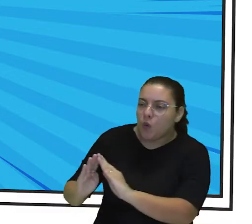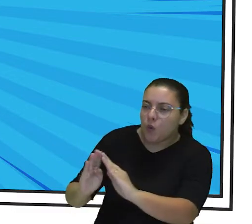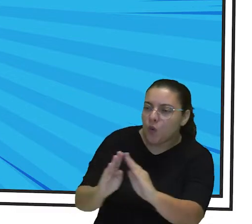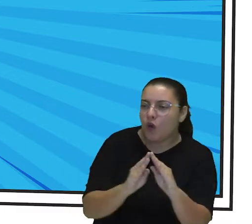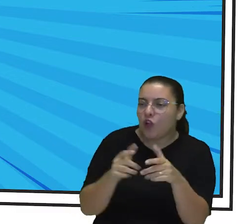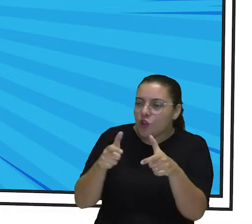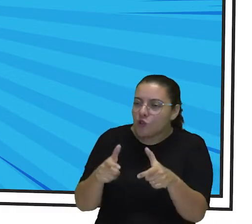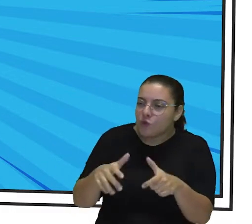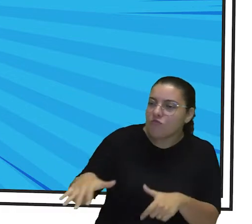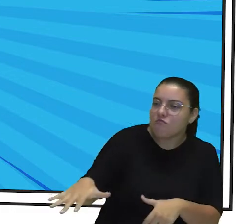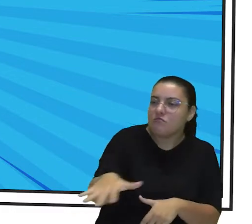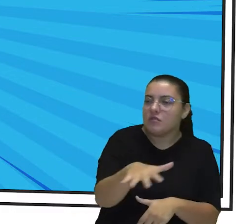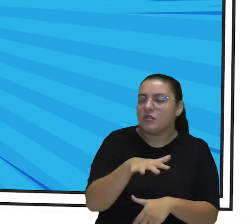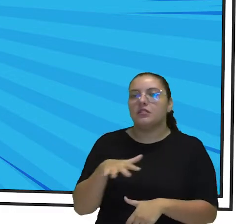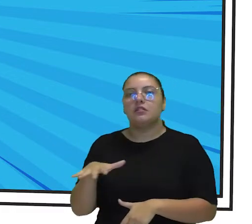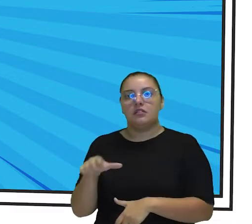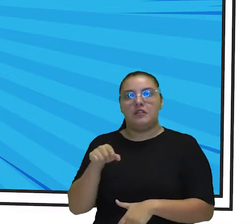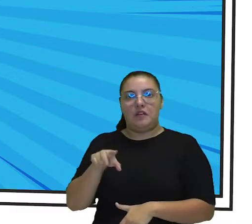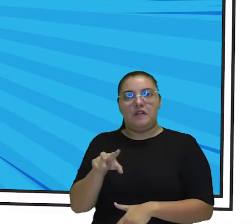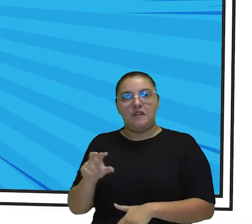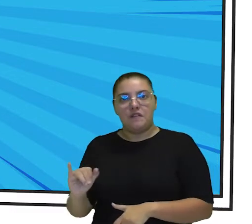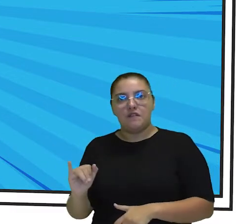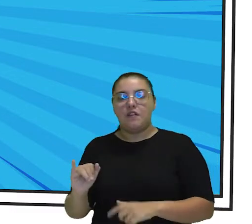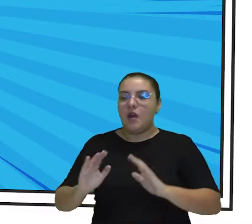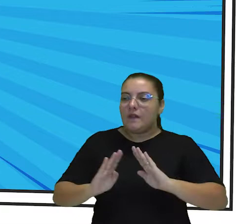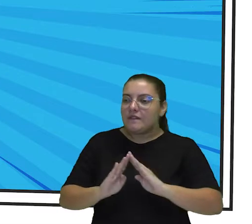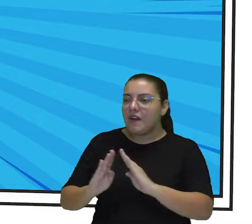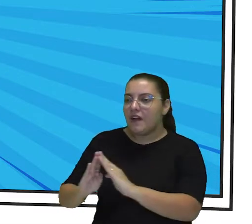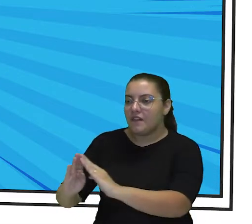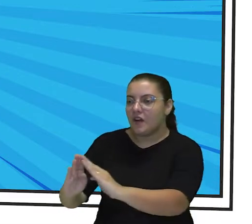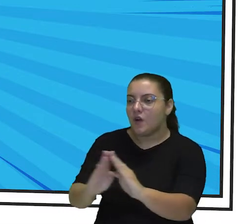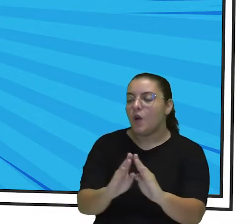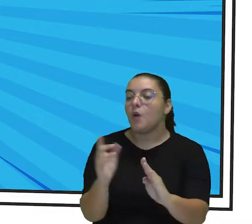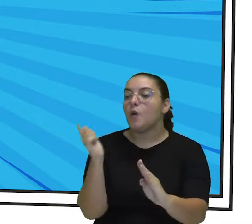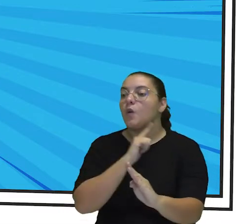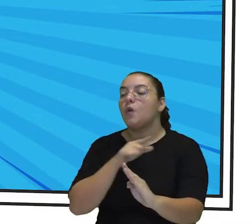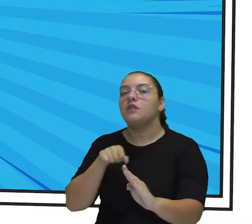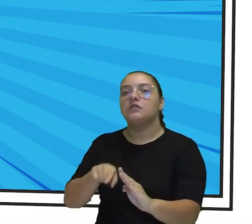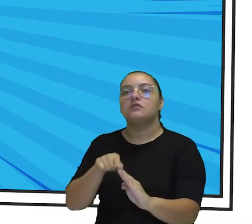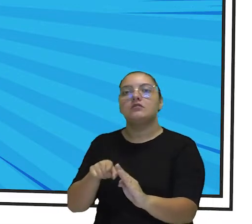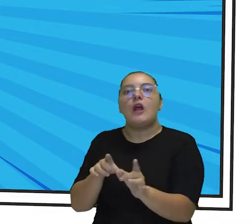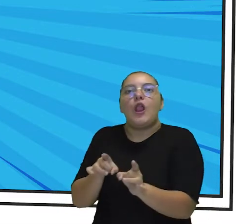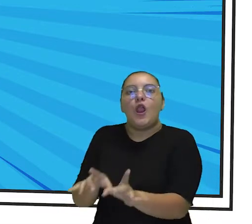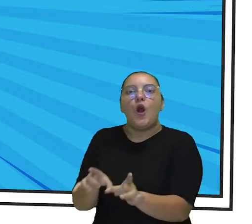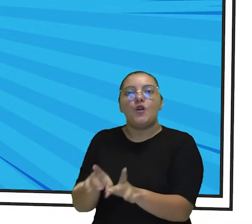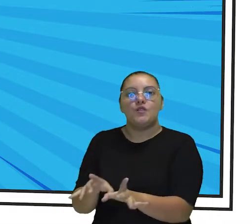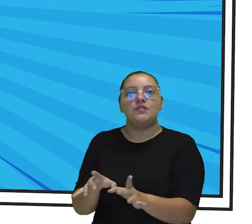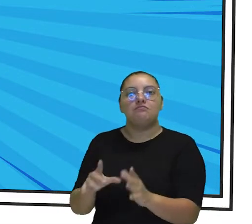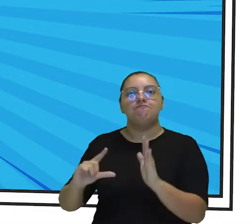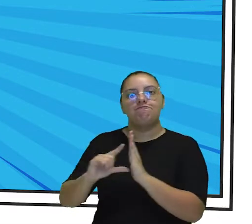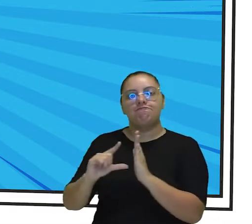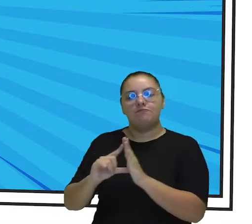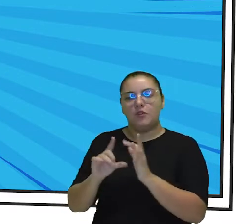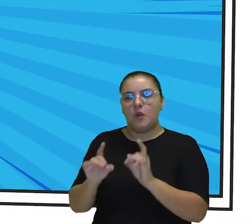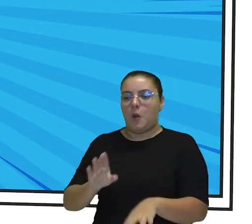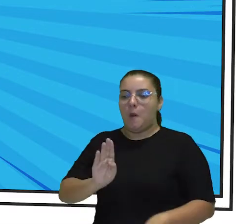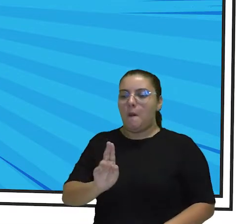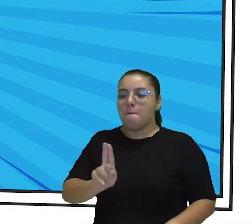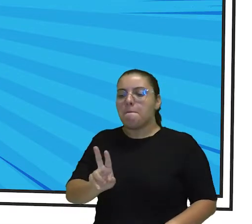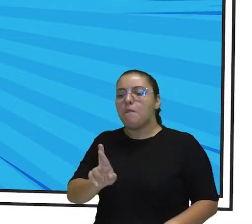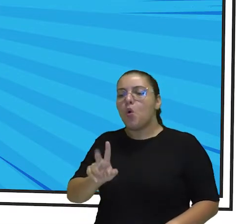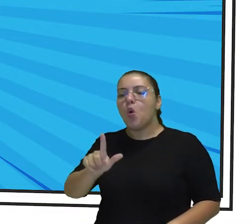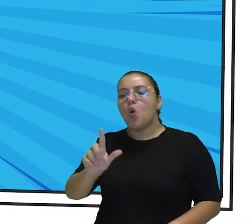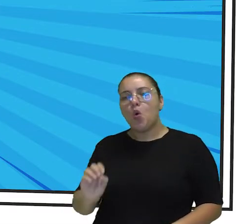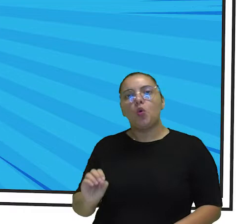região, uma área que vai se urbanizar através do comércio. O burgo, na verdade, é